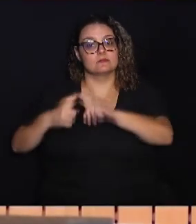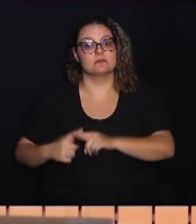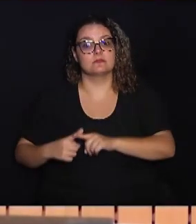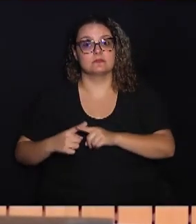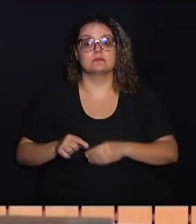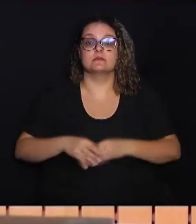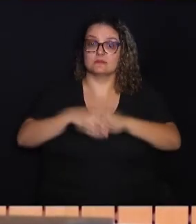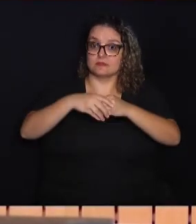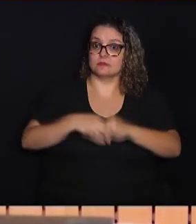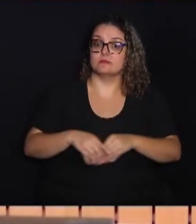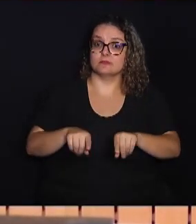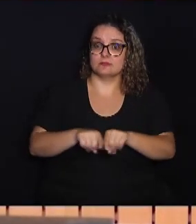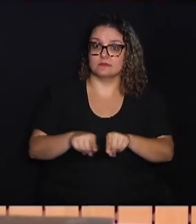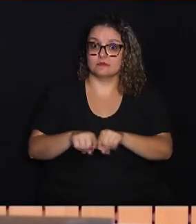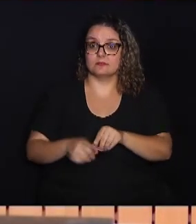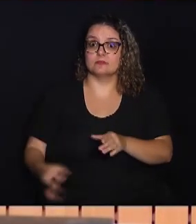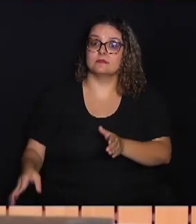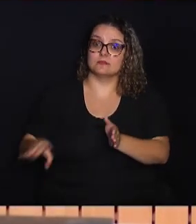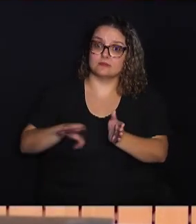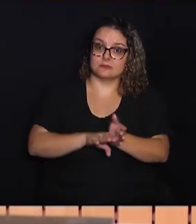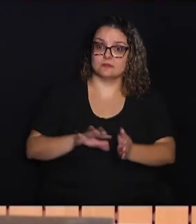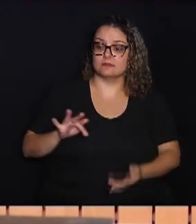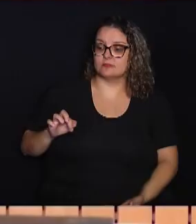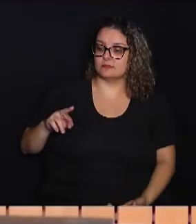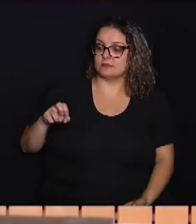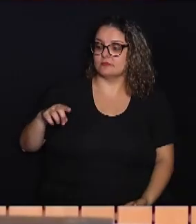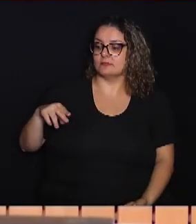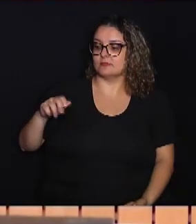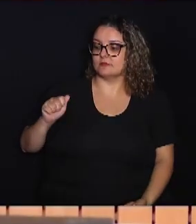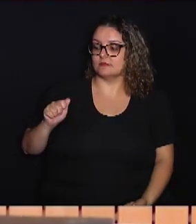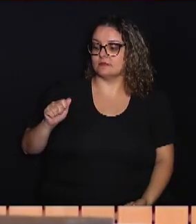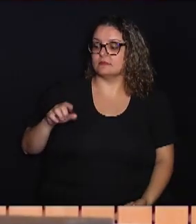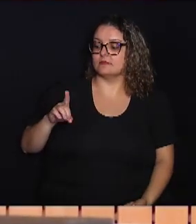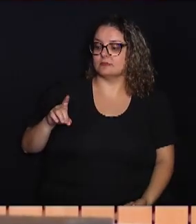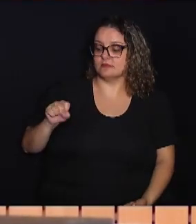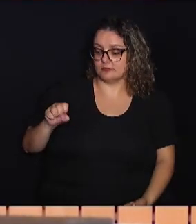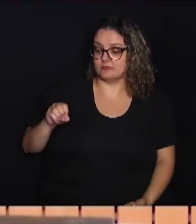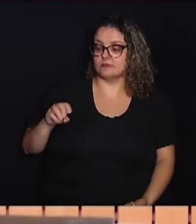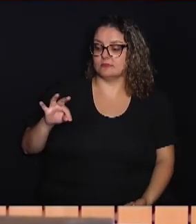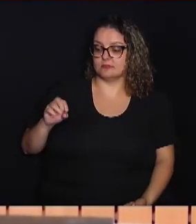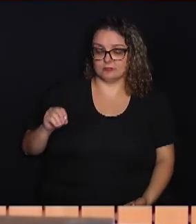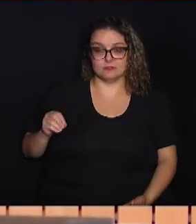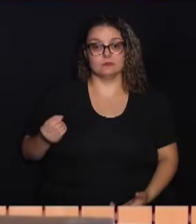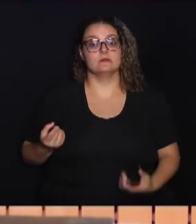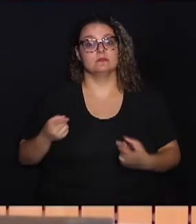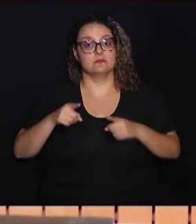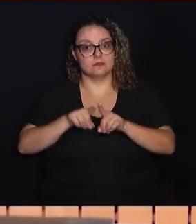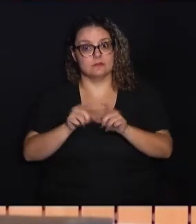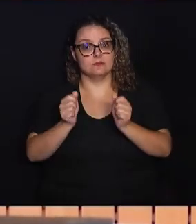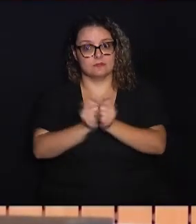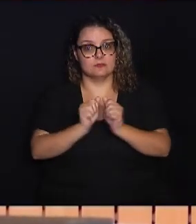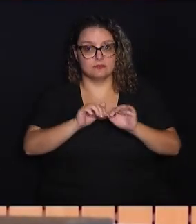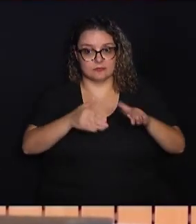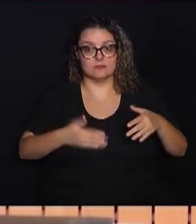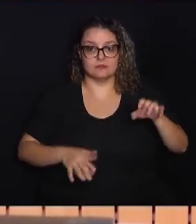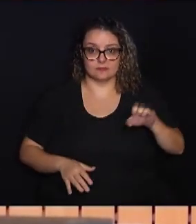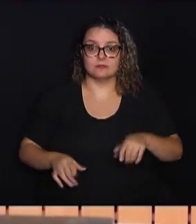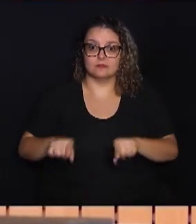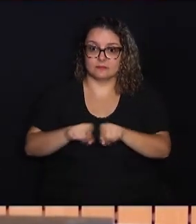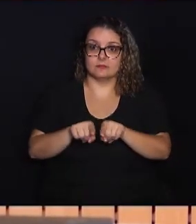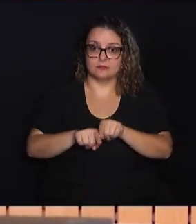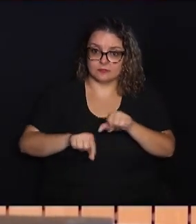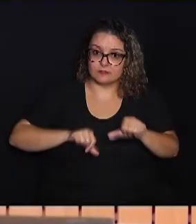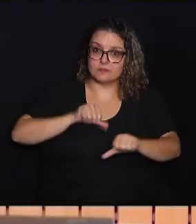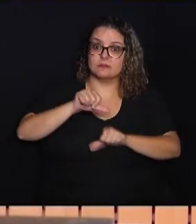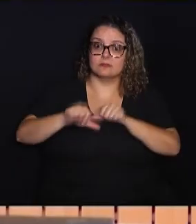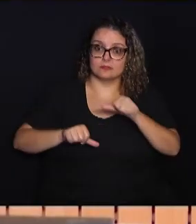saudar também a vinda da Nossa companheira de partido que vem compor a bancada e também transformou